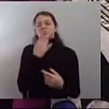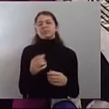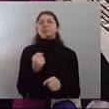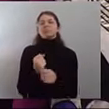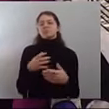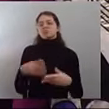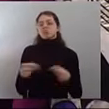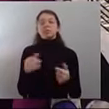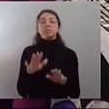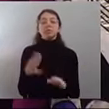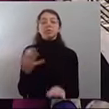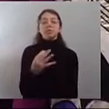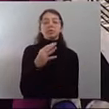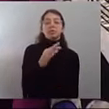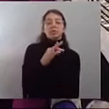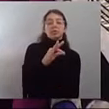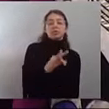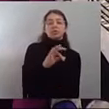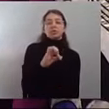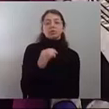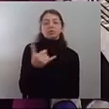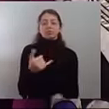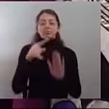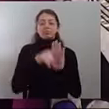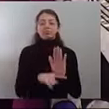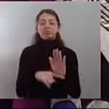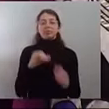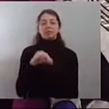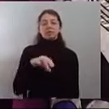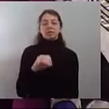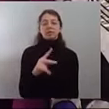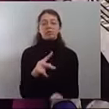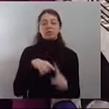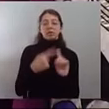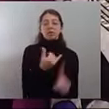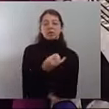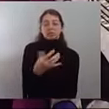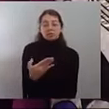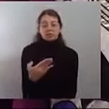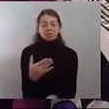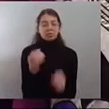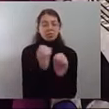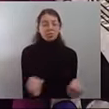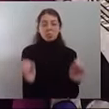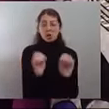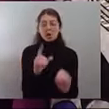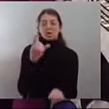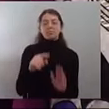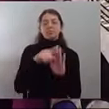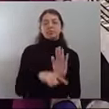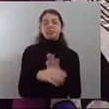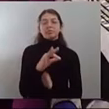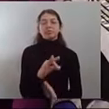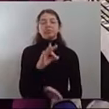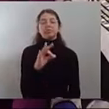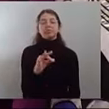das 482 medidas do Programa Eleitoral do INOVE de 2017, nem de nenhuma das 476 medidas do Programa Eleitoral do INOVE